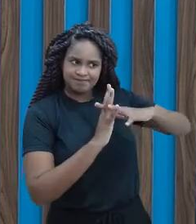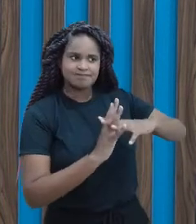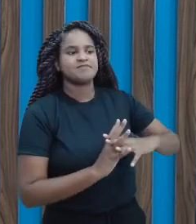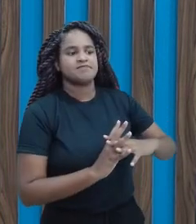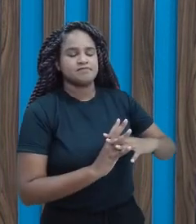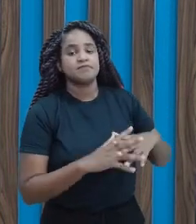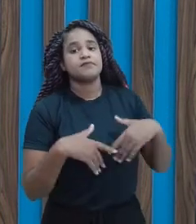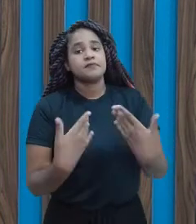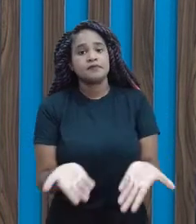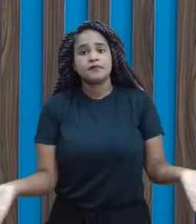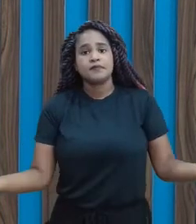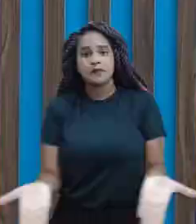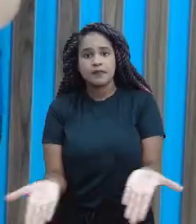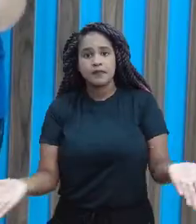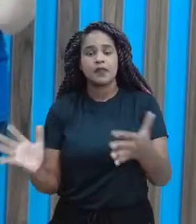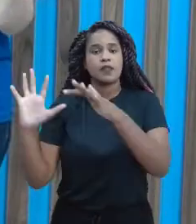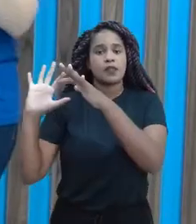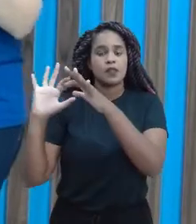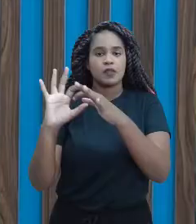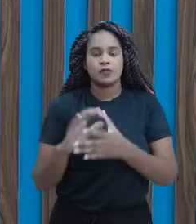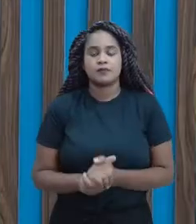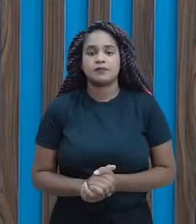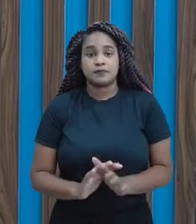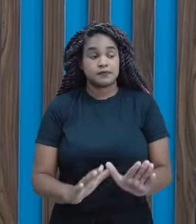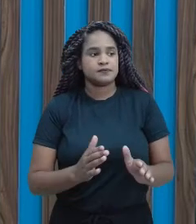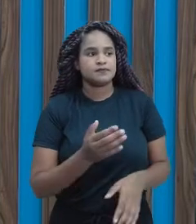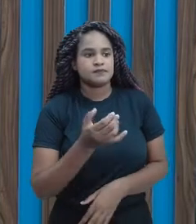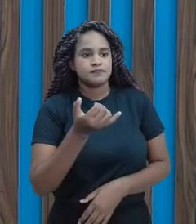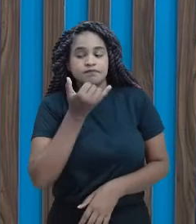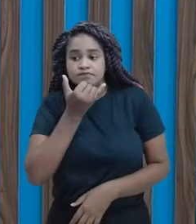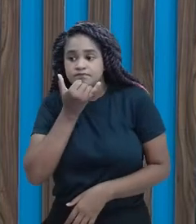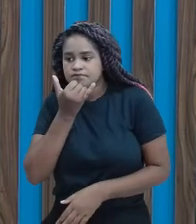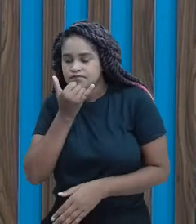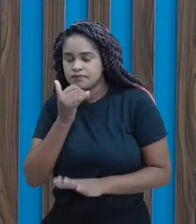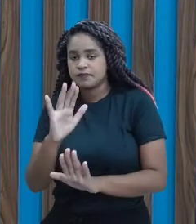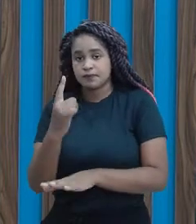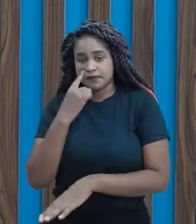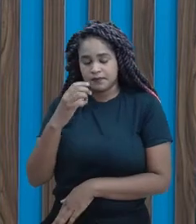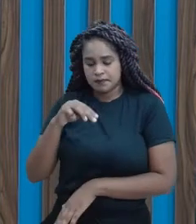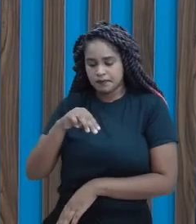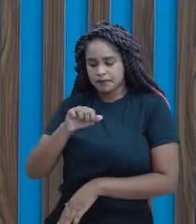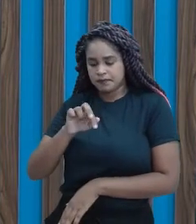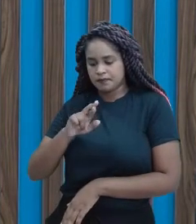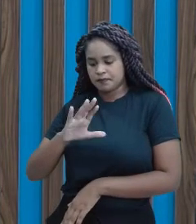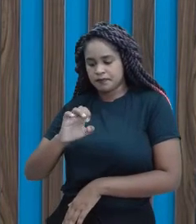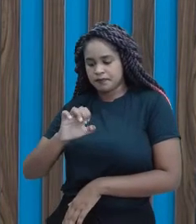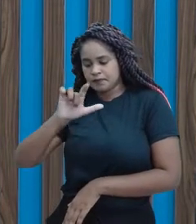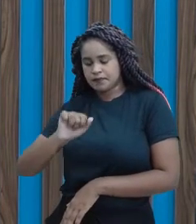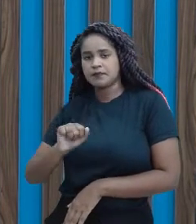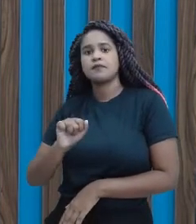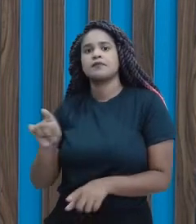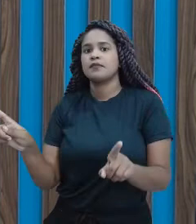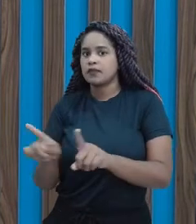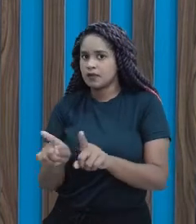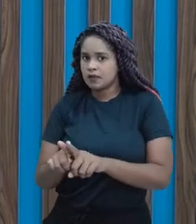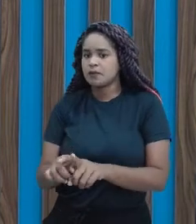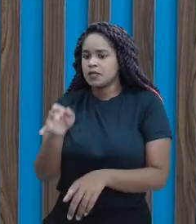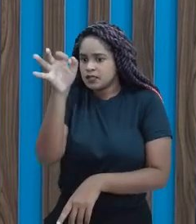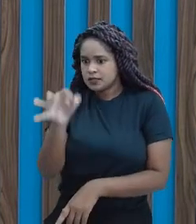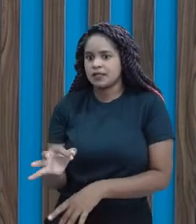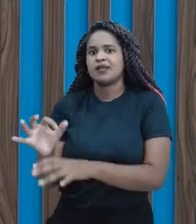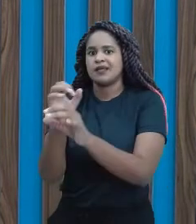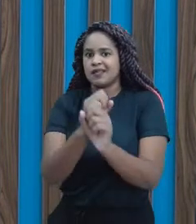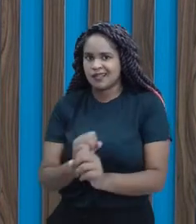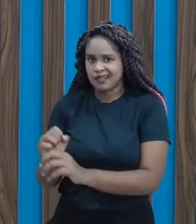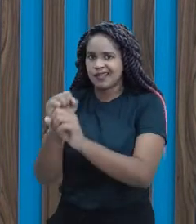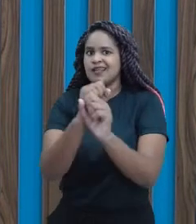Henrique, e agora eu vou trazer um contexto. Briane, desculpa, a Marcela, né? Eu perguntei aqui, a Marcela também acertou os cálculos, tá bom?